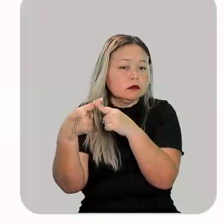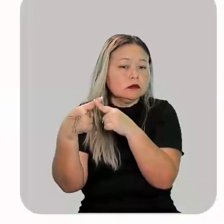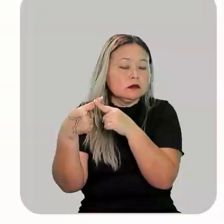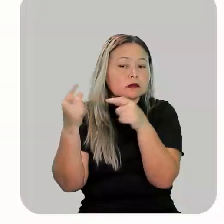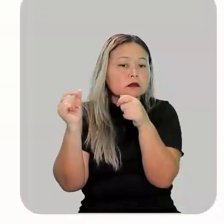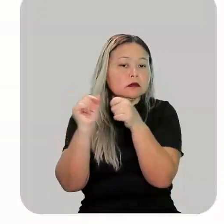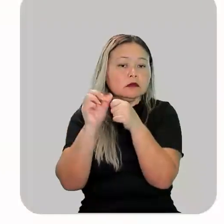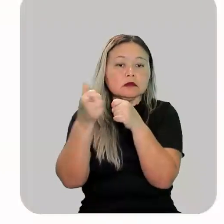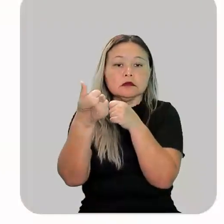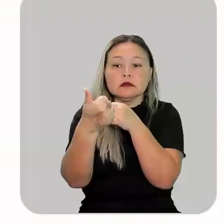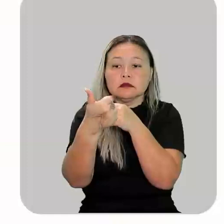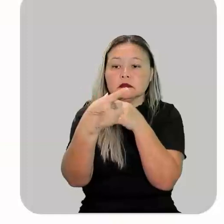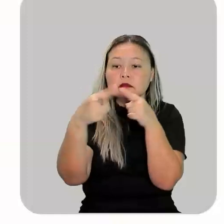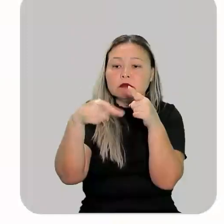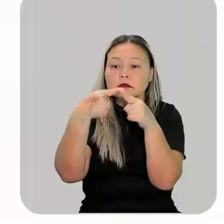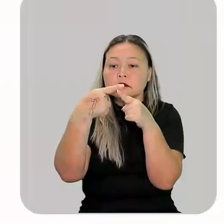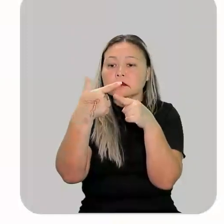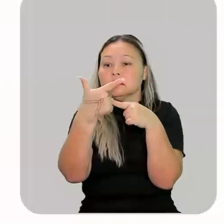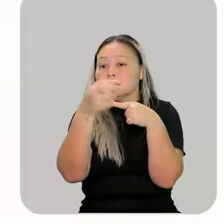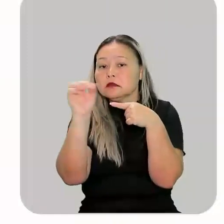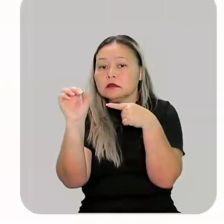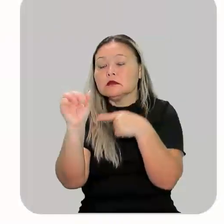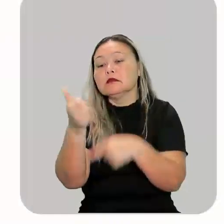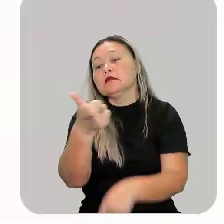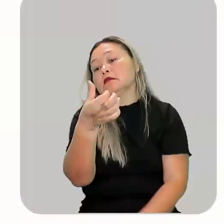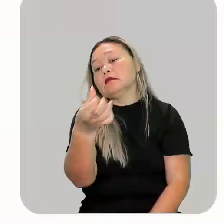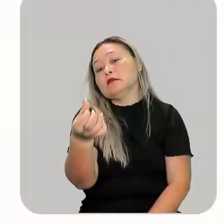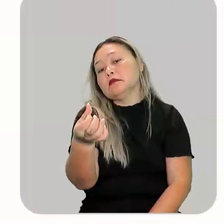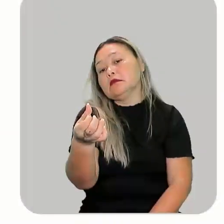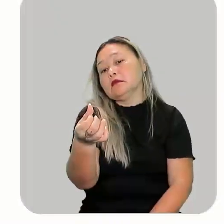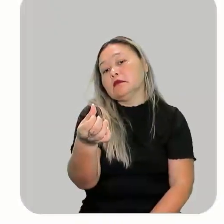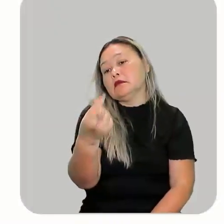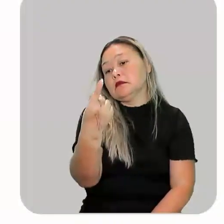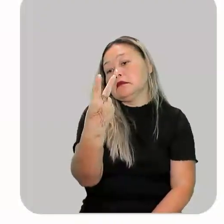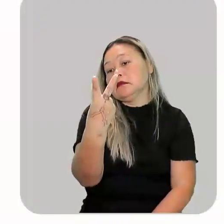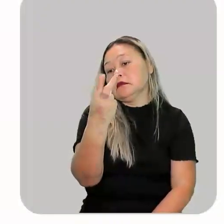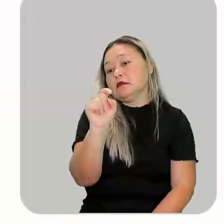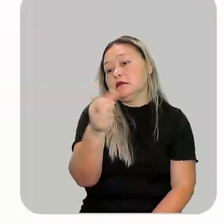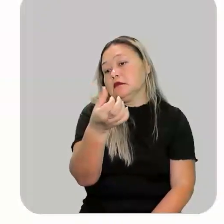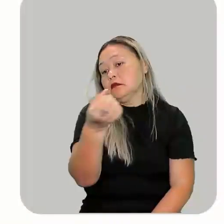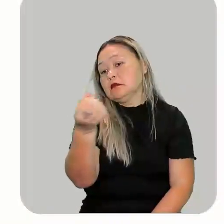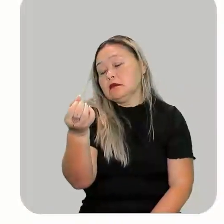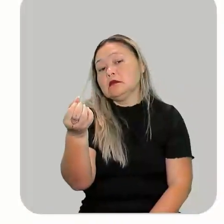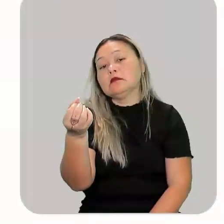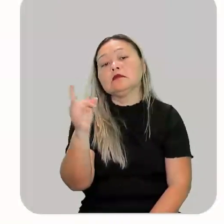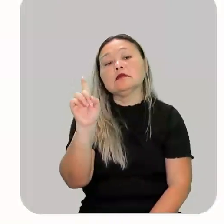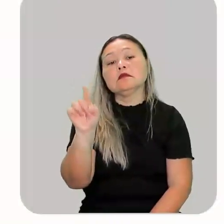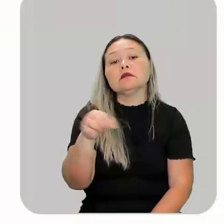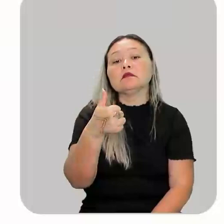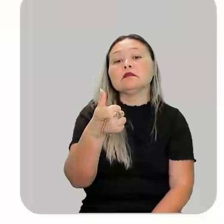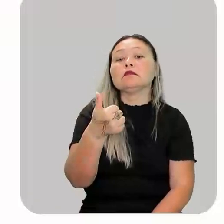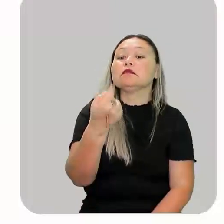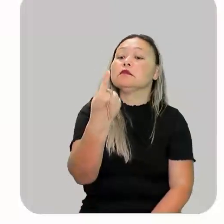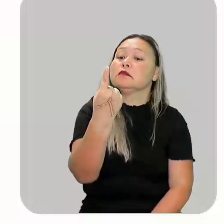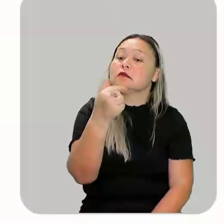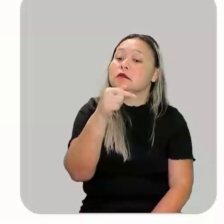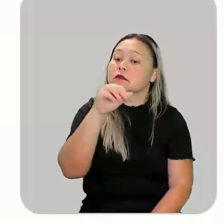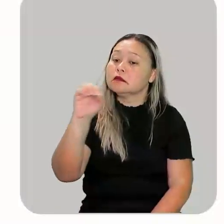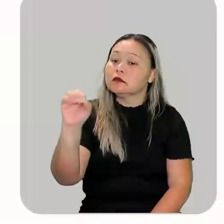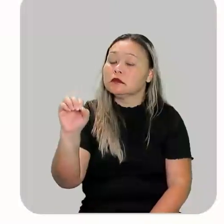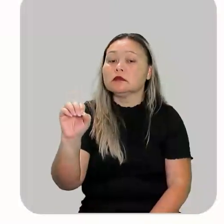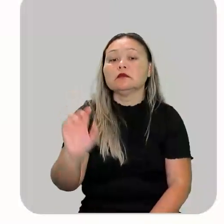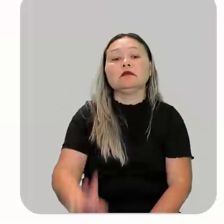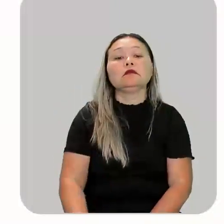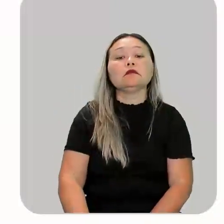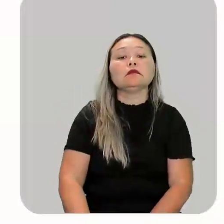Vamos lá, 13 vezes 200. 2 vezes 13? 26. 26. Então, 2.600. 10 vezes 170?